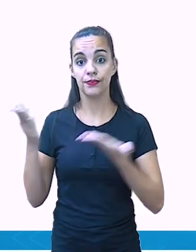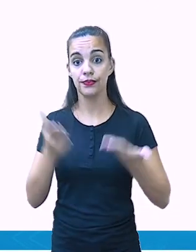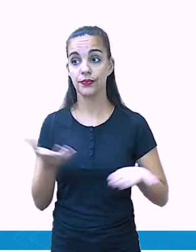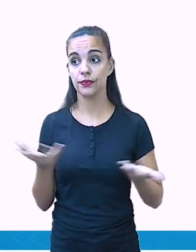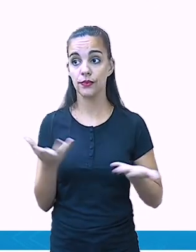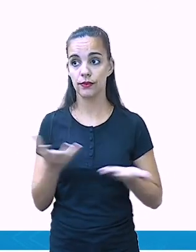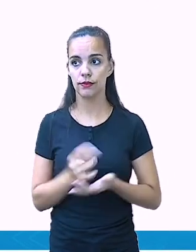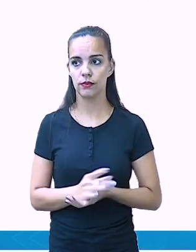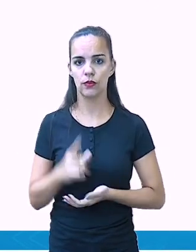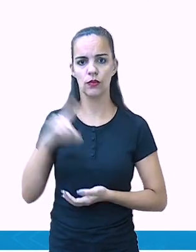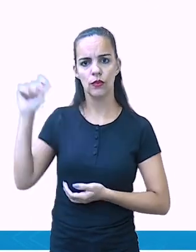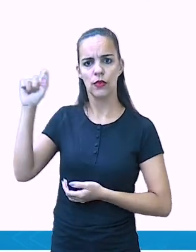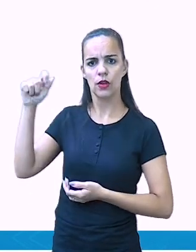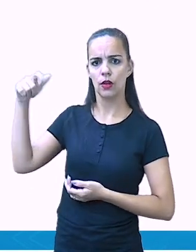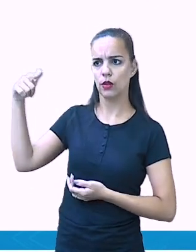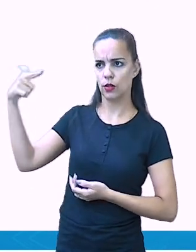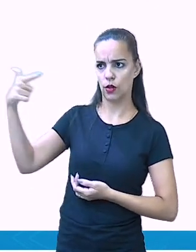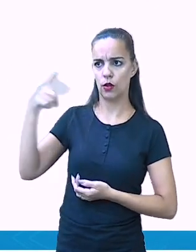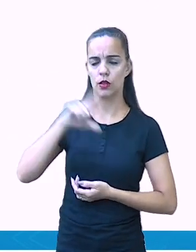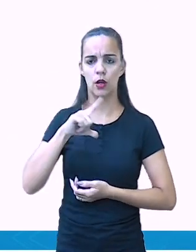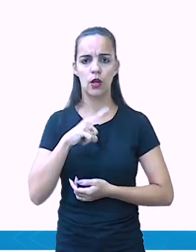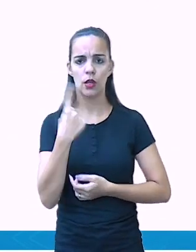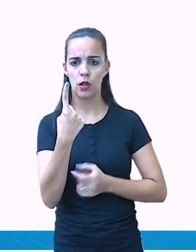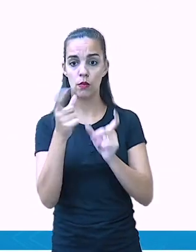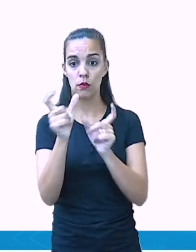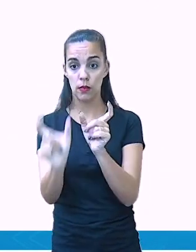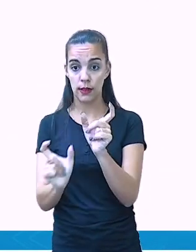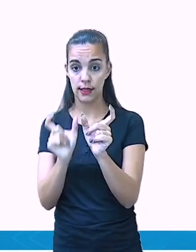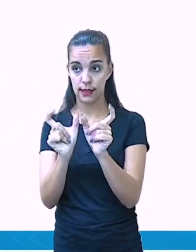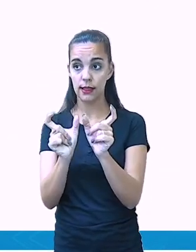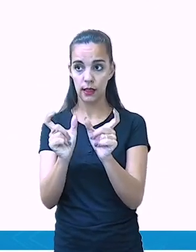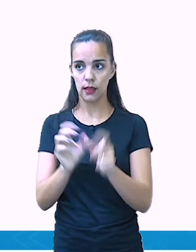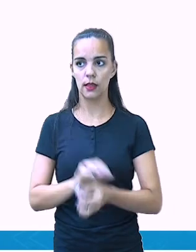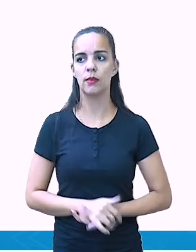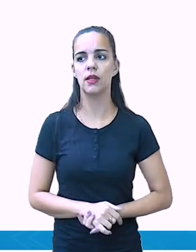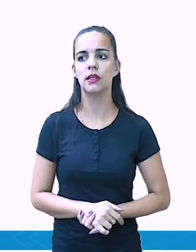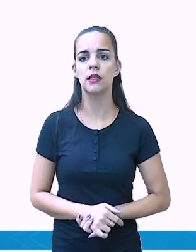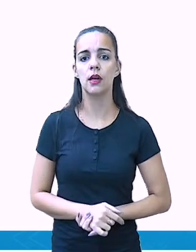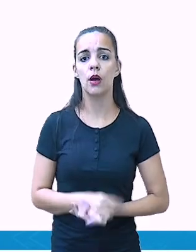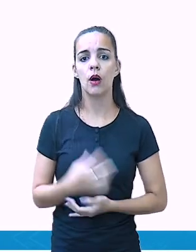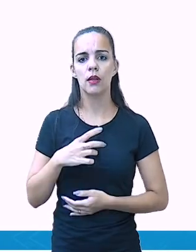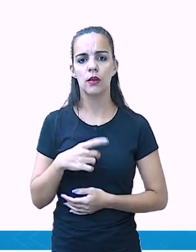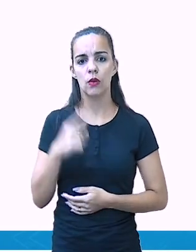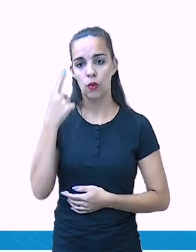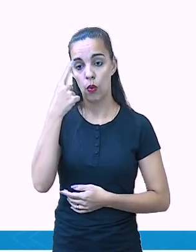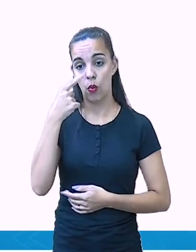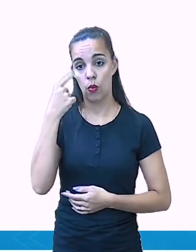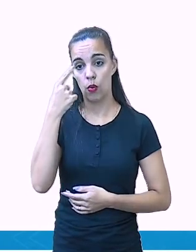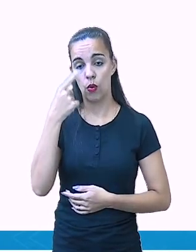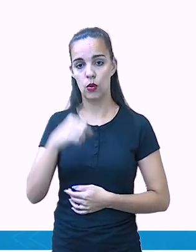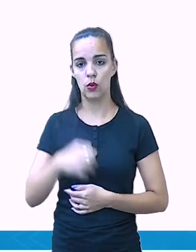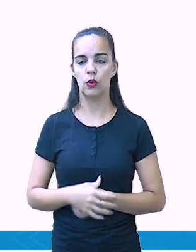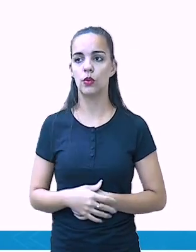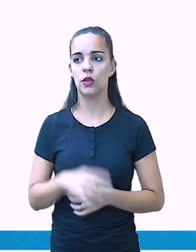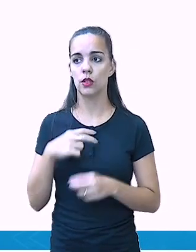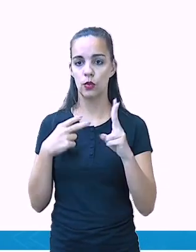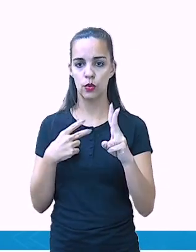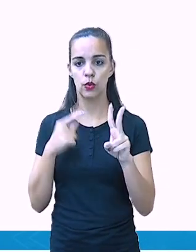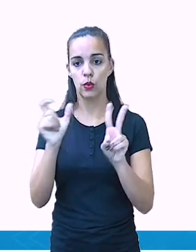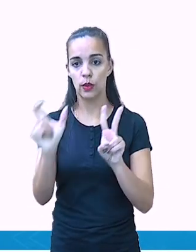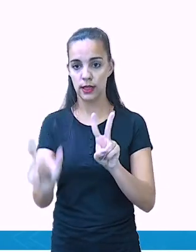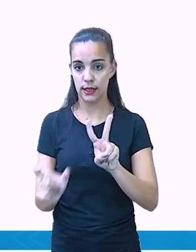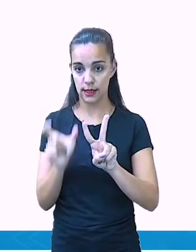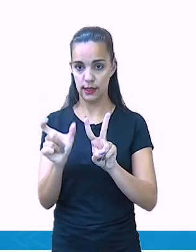ó, sol, uma sílaba só, então ela é monossílaba. Olho,